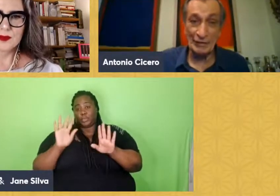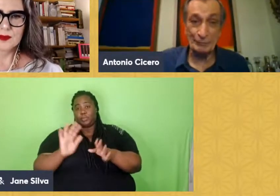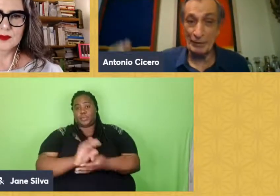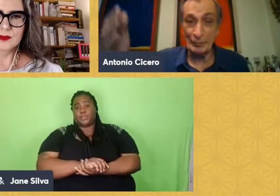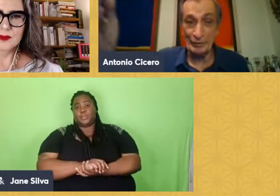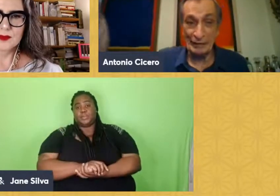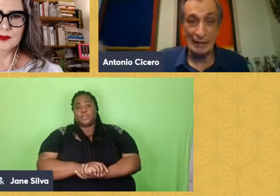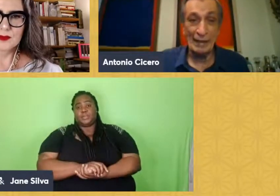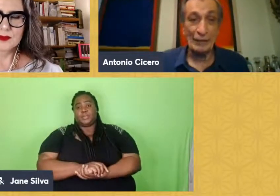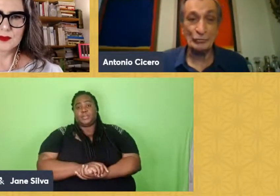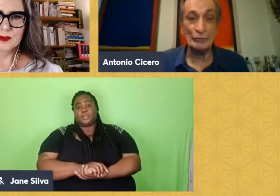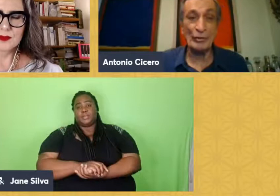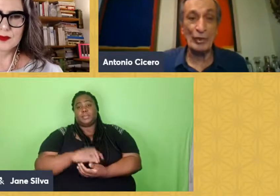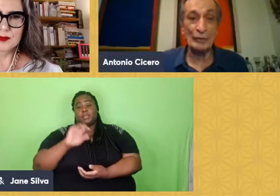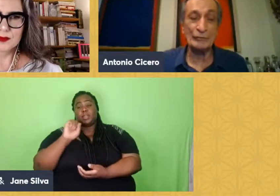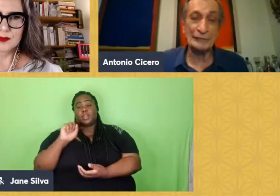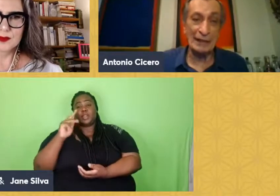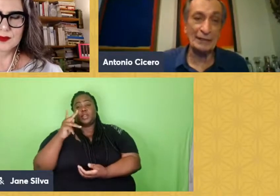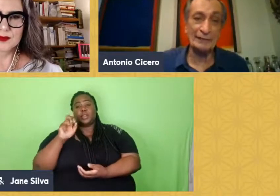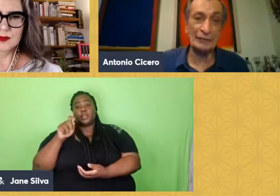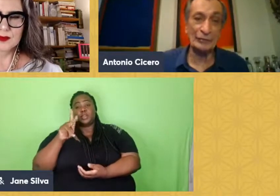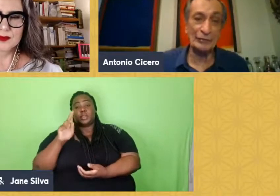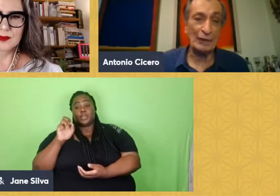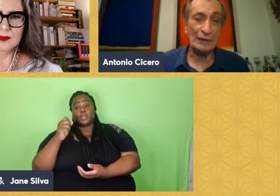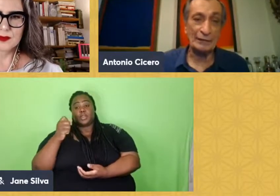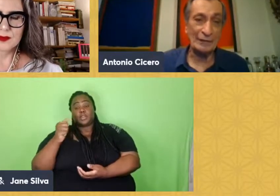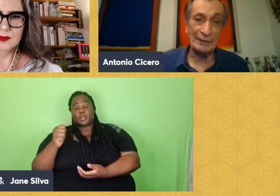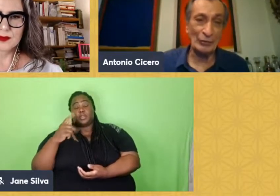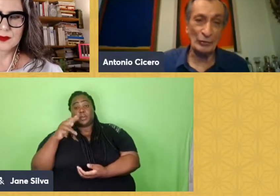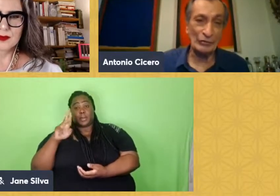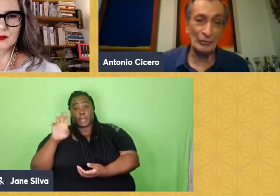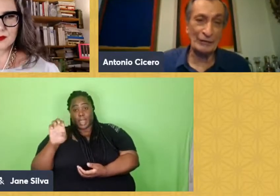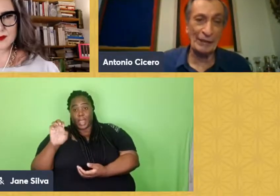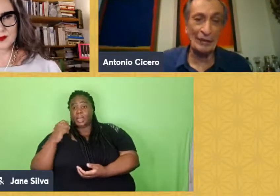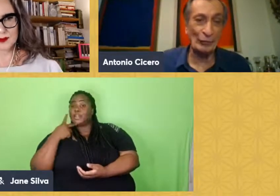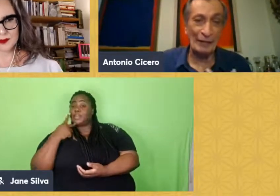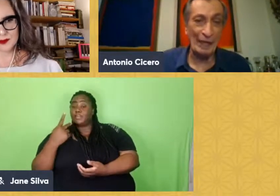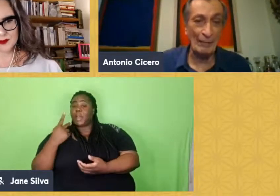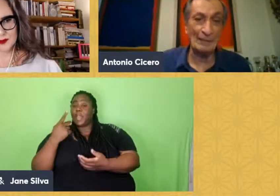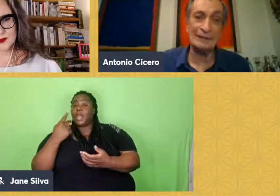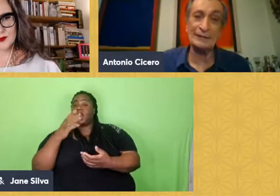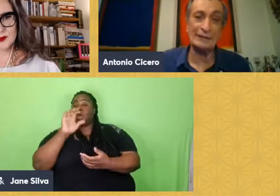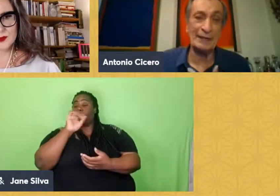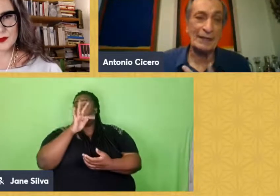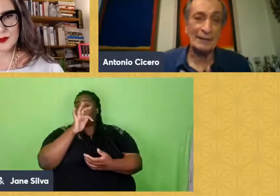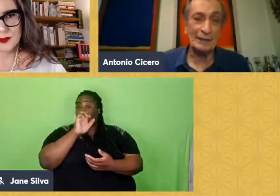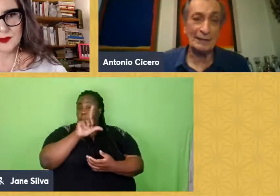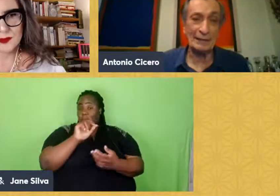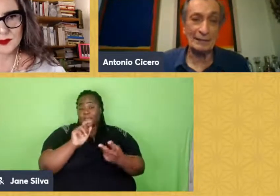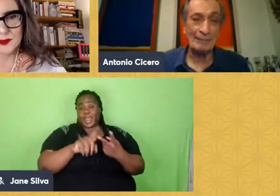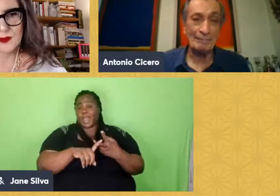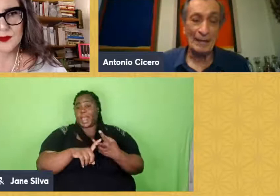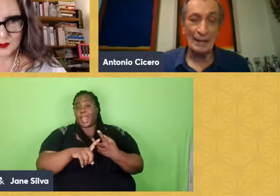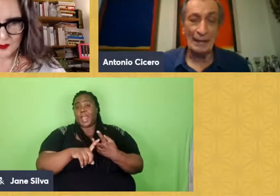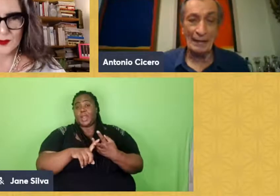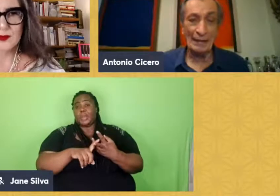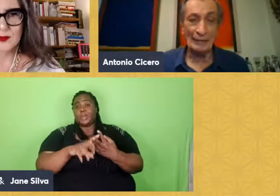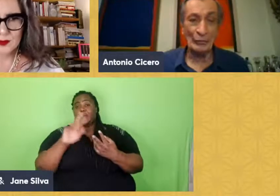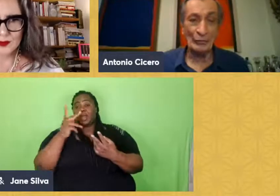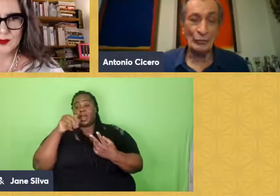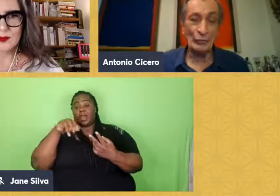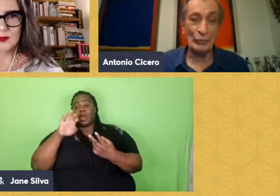falando de Shakespeare porque os monólogos dele, tanto em Otelo, em Hamlet, em